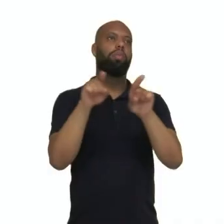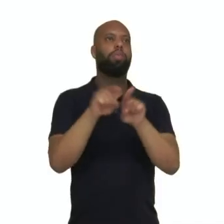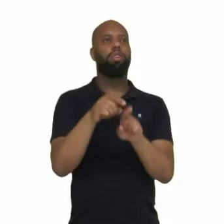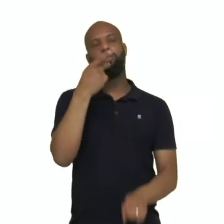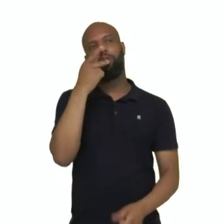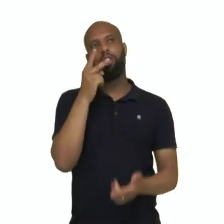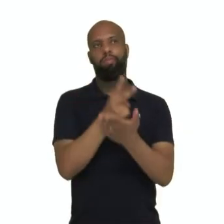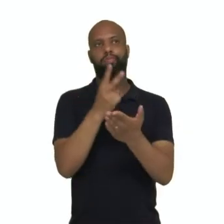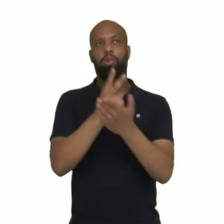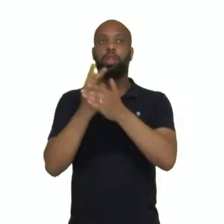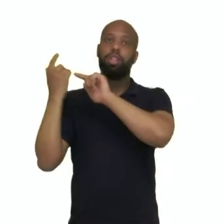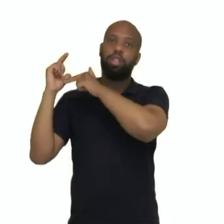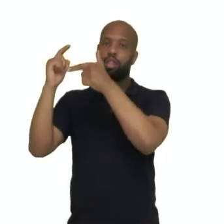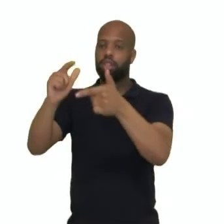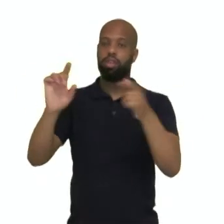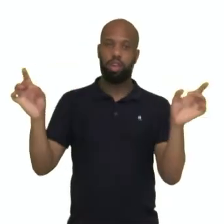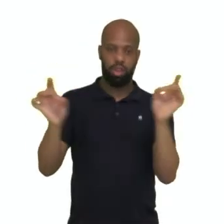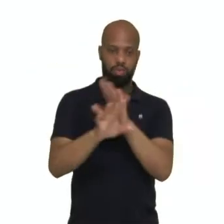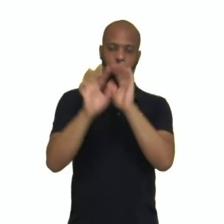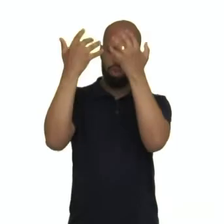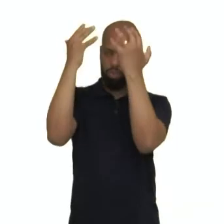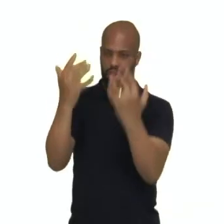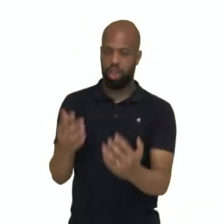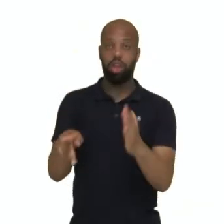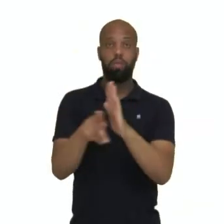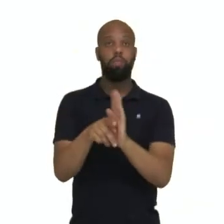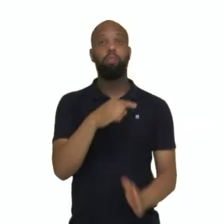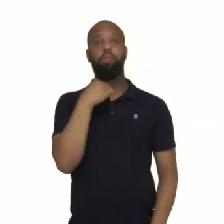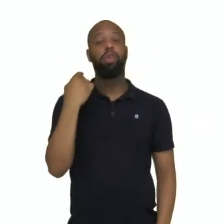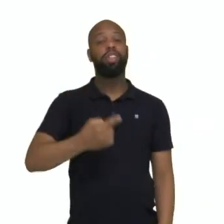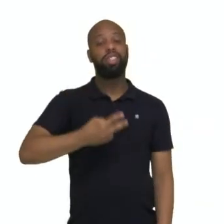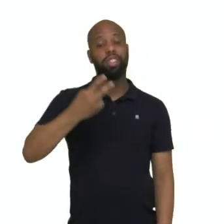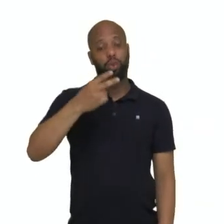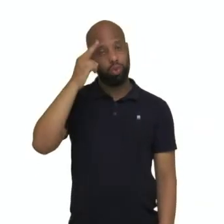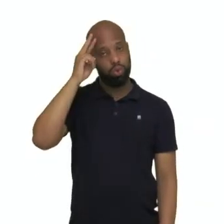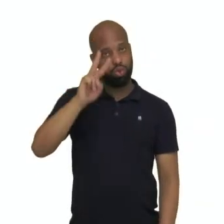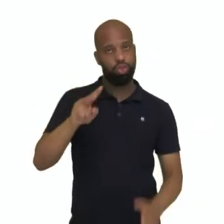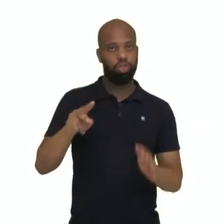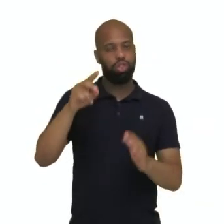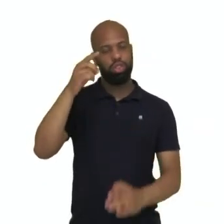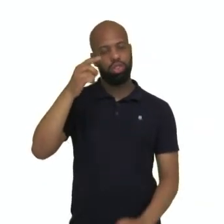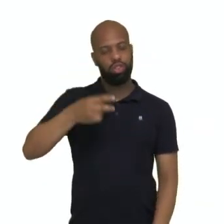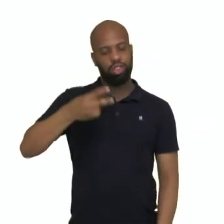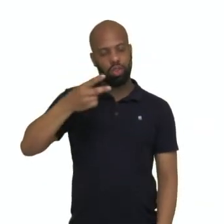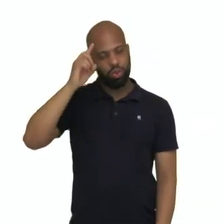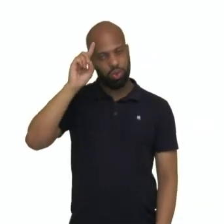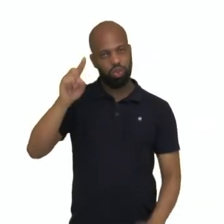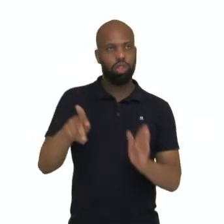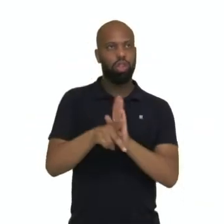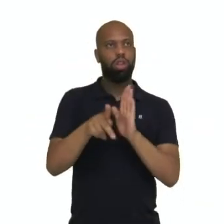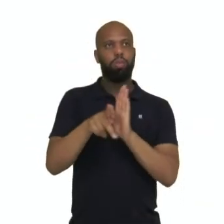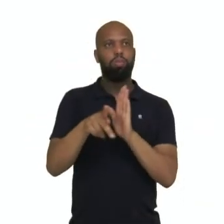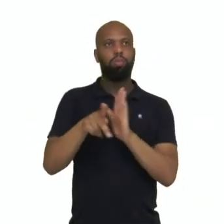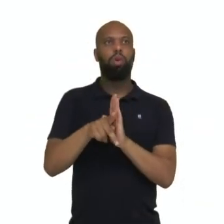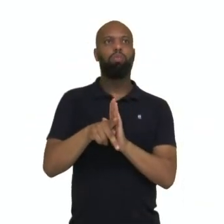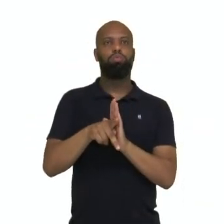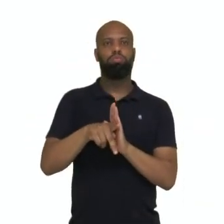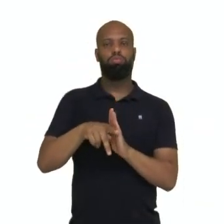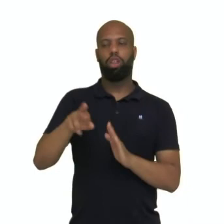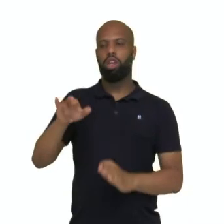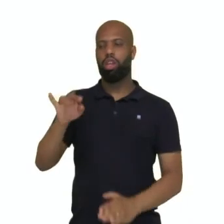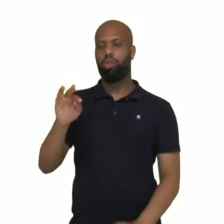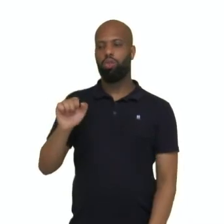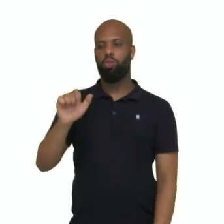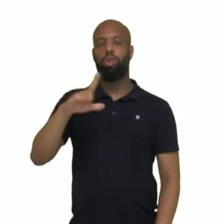Quarupi, após as homenagens aos mortos, no segundo dia de ritual, iniciam-se as lutas chamadas de Uka-Uka, na quais jovens guerreiros